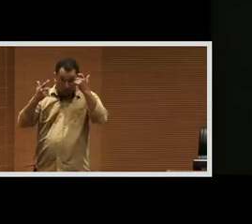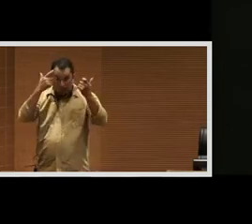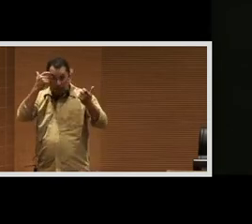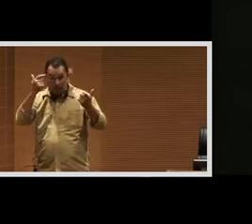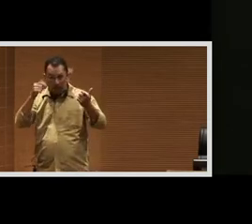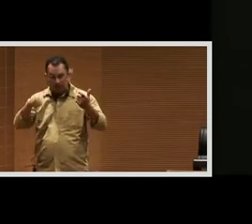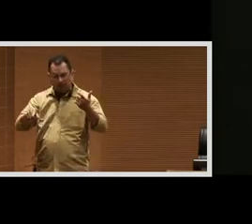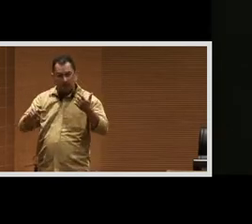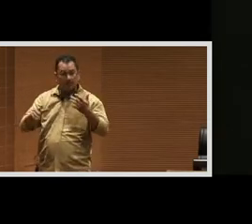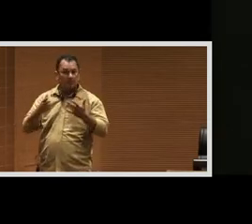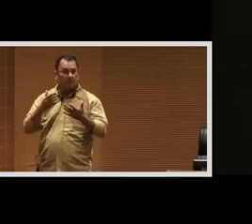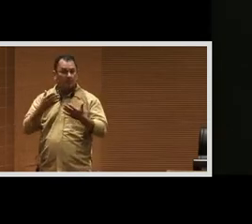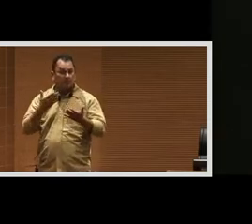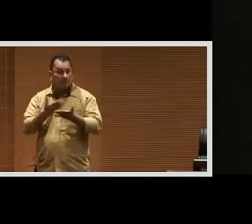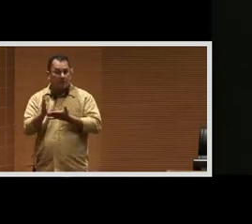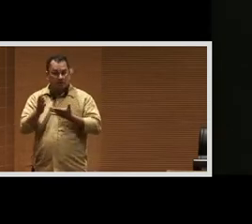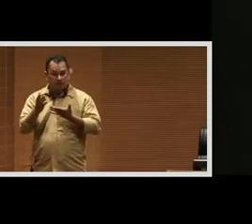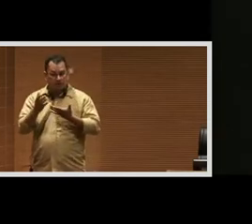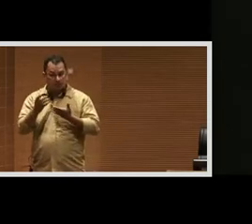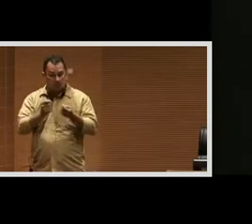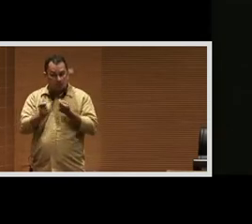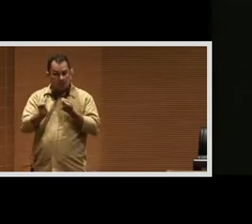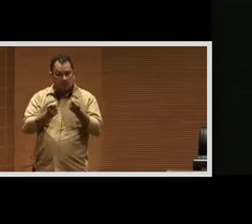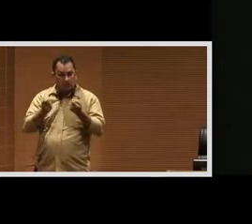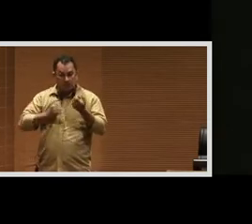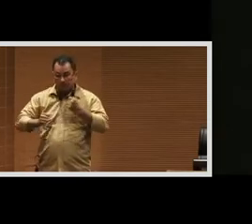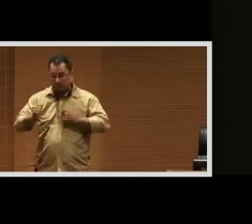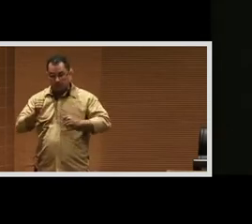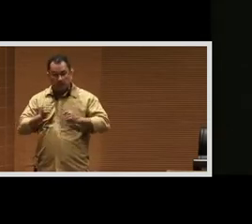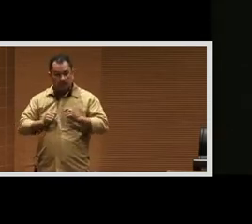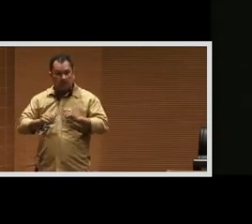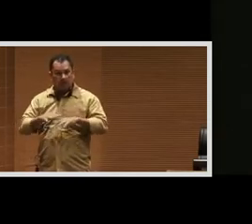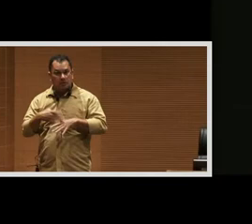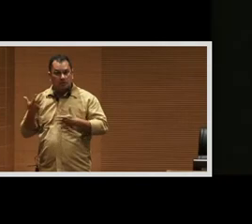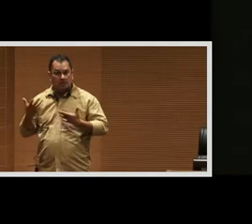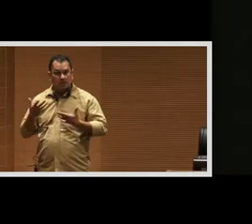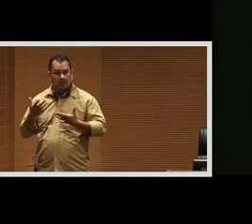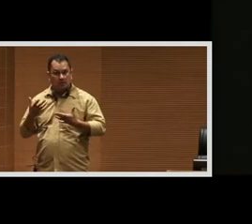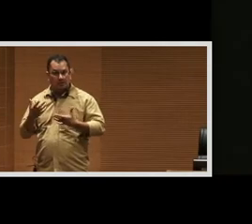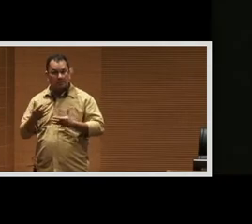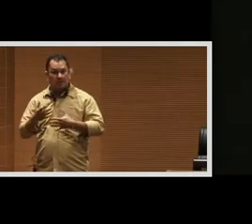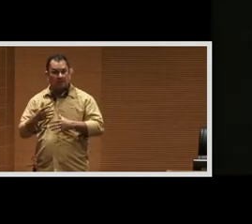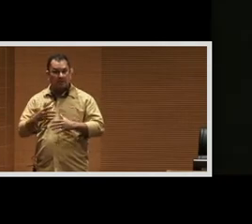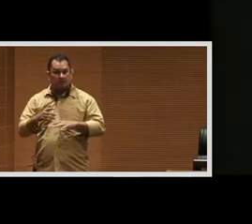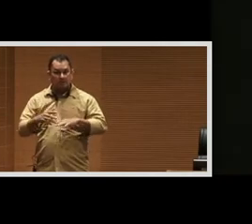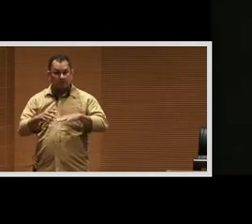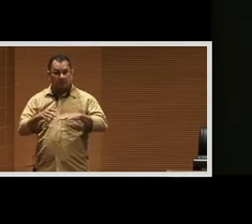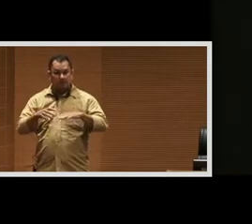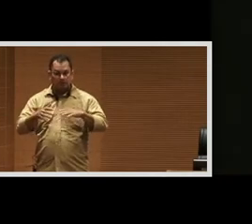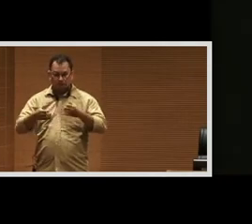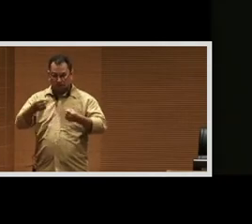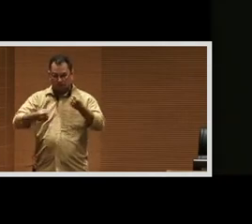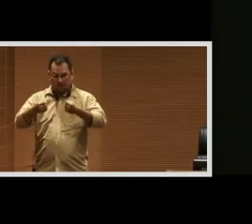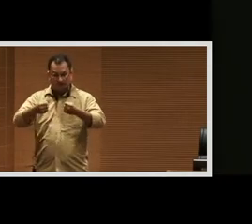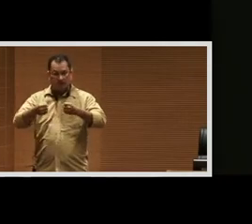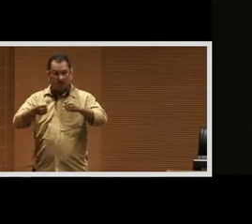de descontrole, em que ele amassou 5 carros, pulando em cima dos